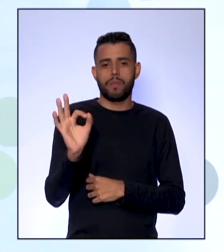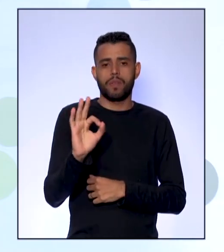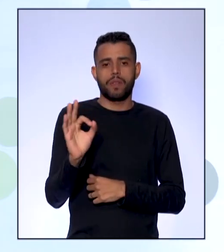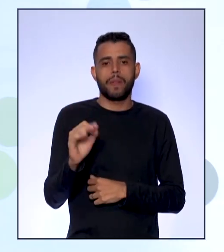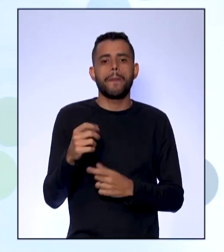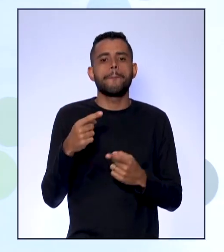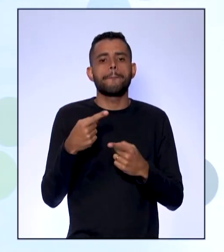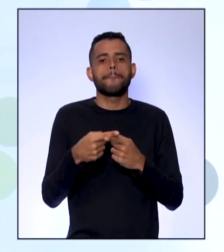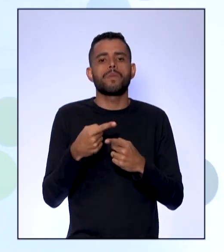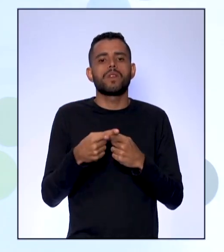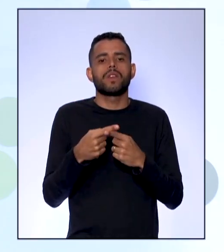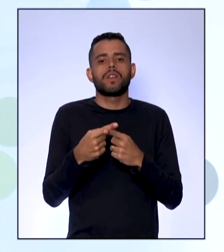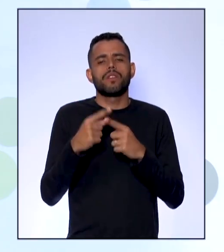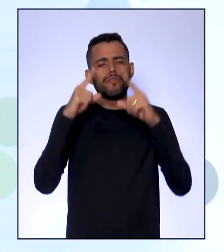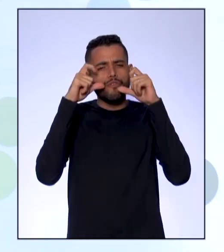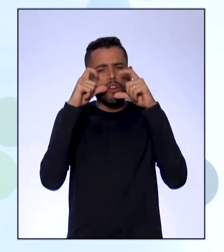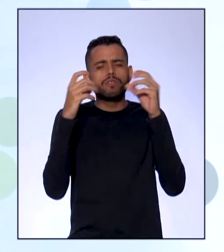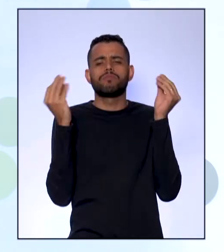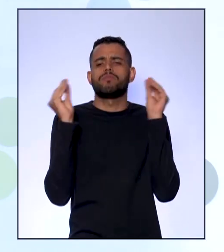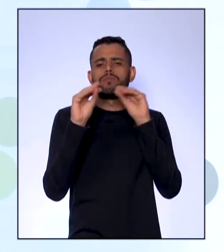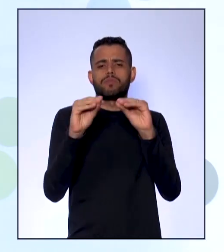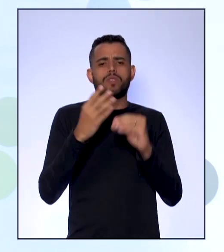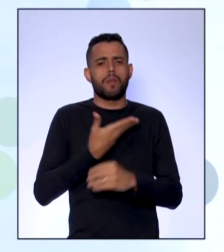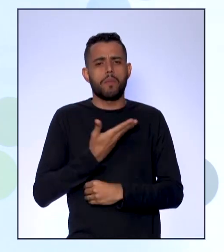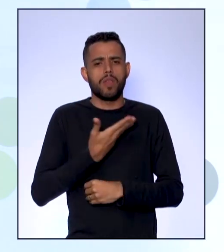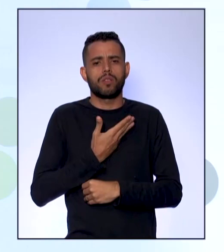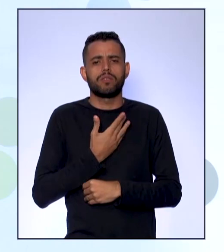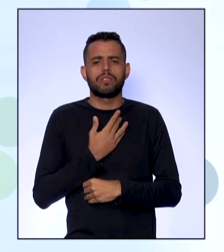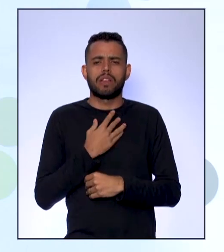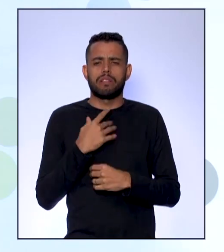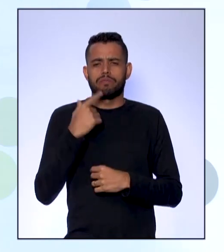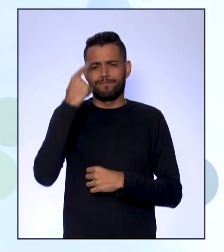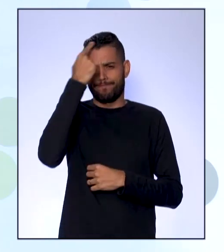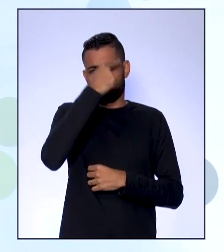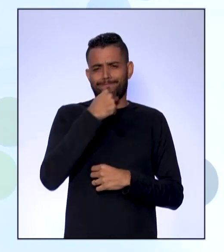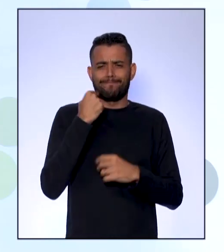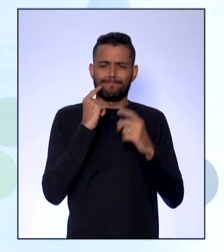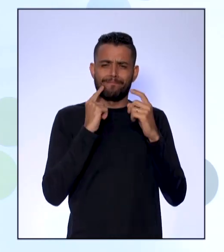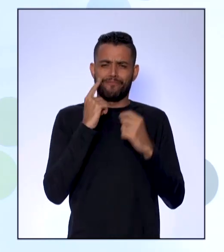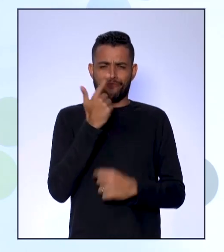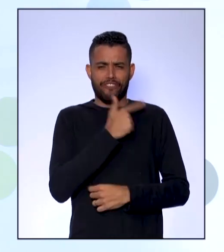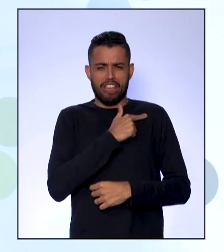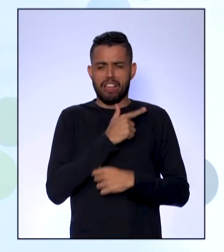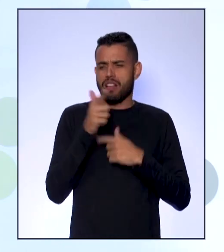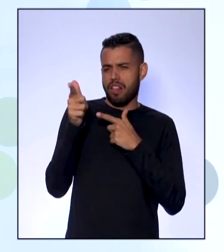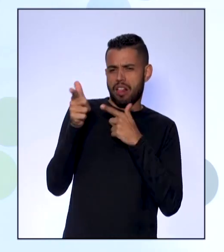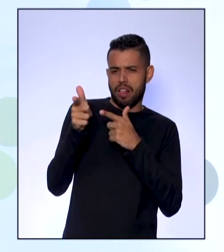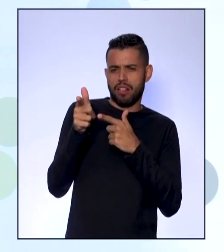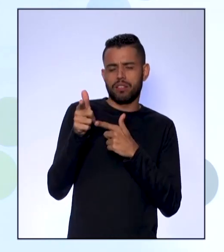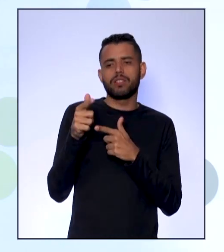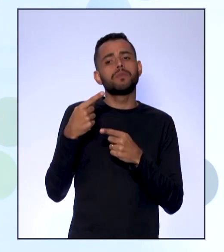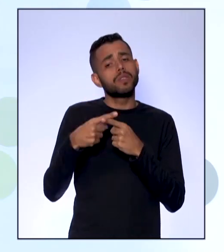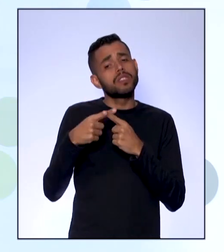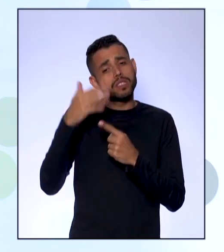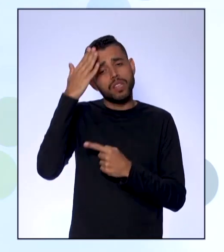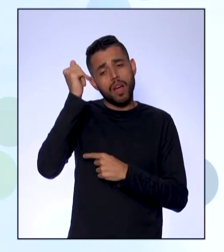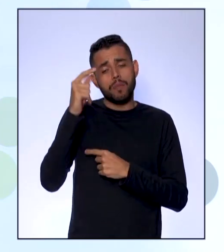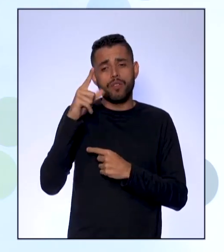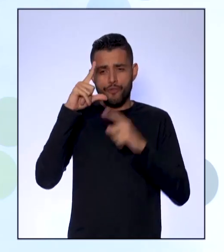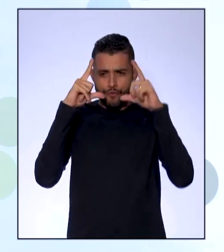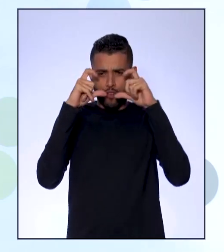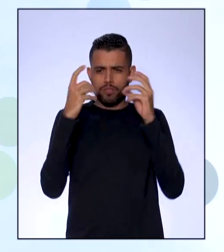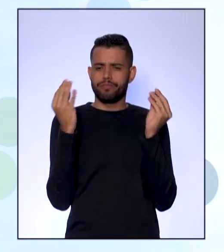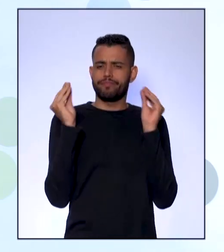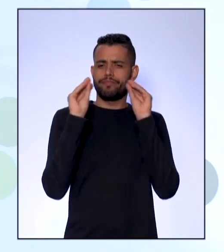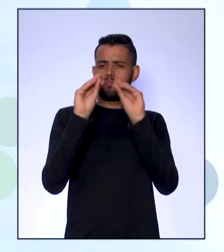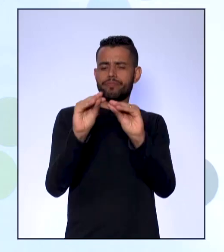Porque postar foto dos seus amigos, que ele tá com a cara totalmente zoada e brincar com a cara dele, tudo bem, porque muitas vezes eles sabem que você tá postando essa foto, né?